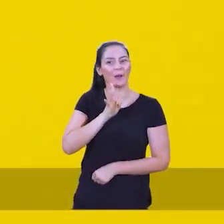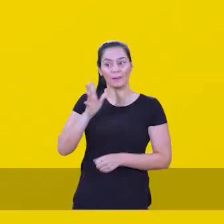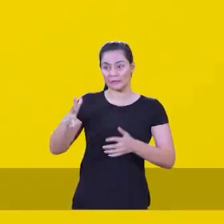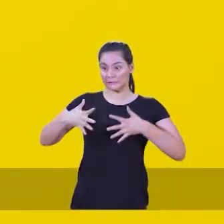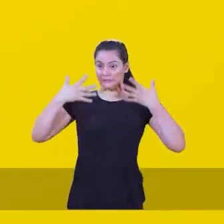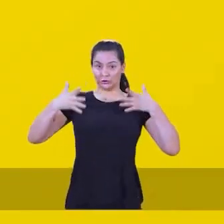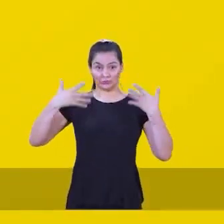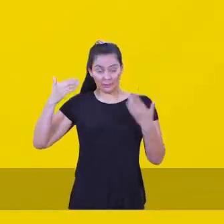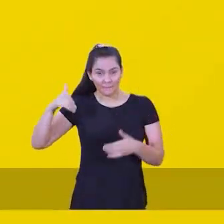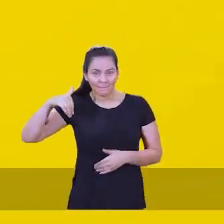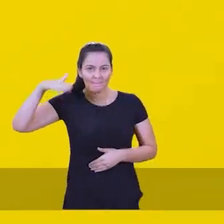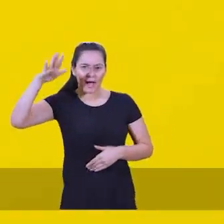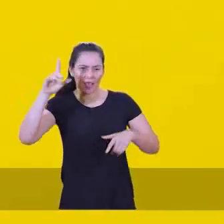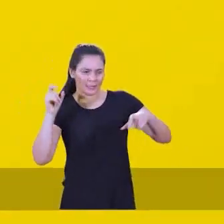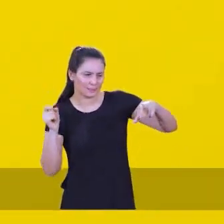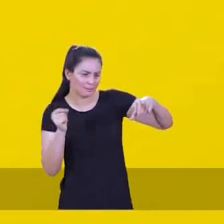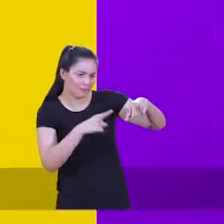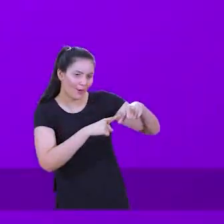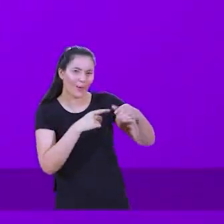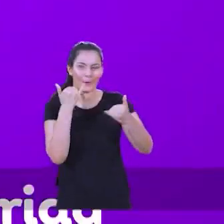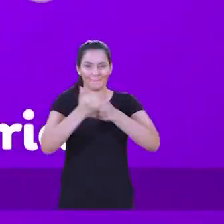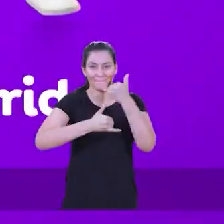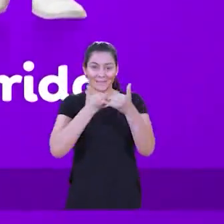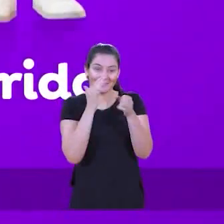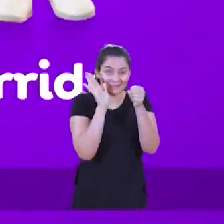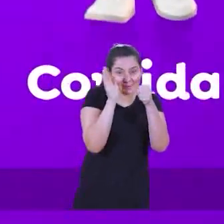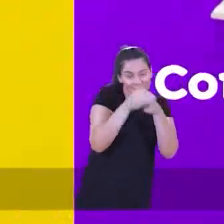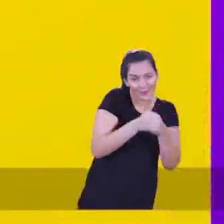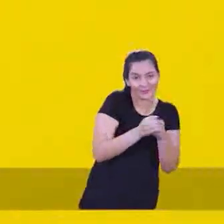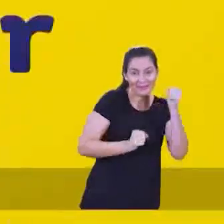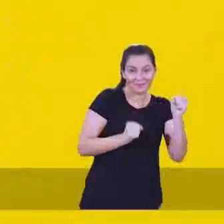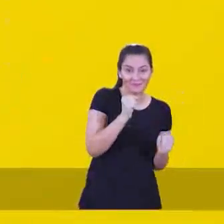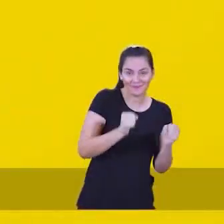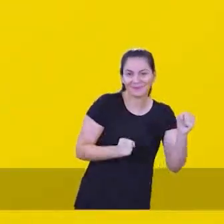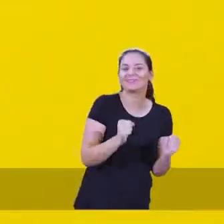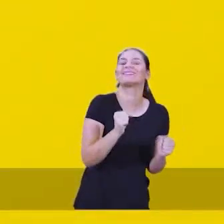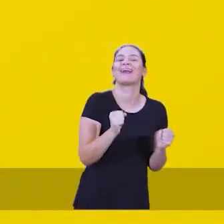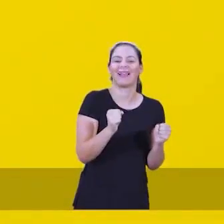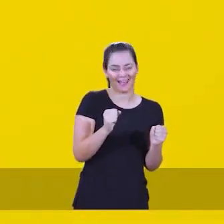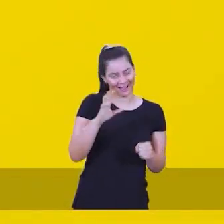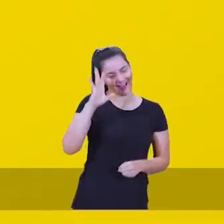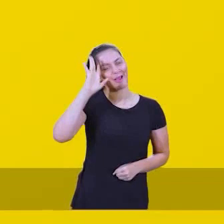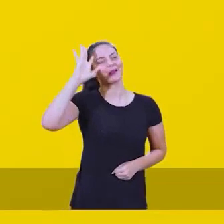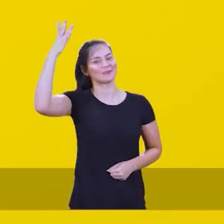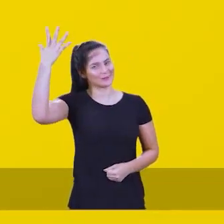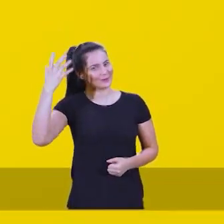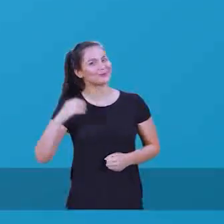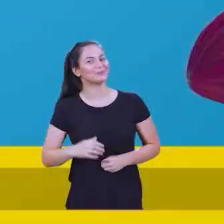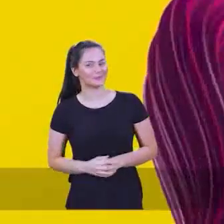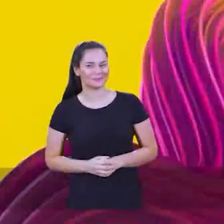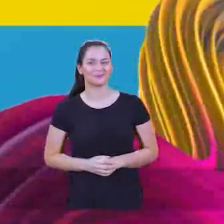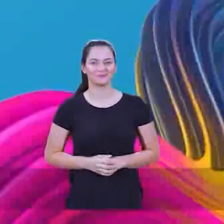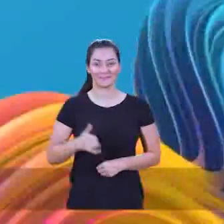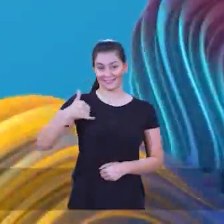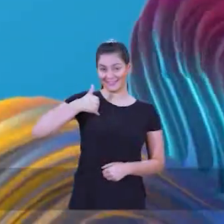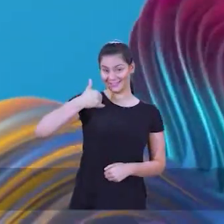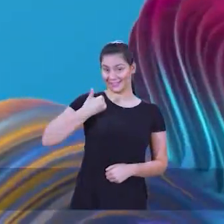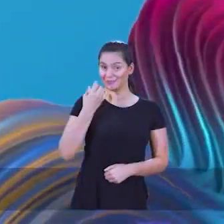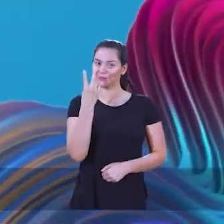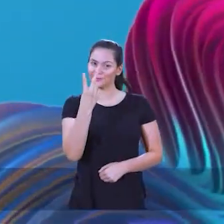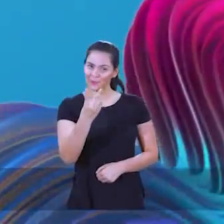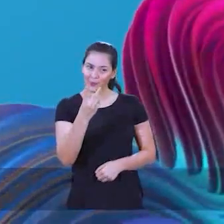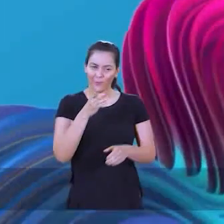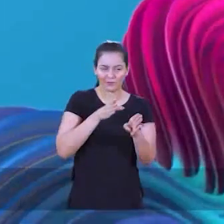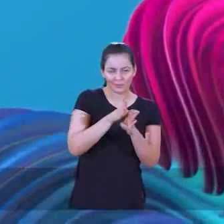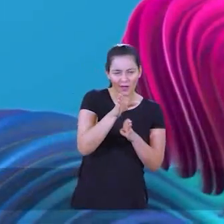muito agitados, jogar bola, brincar de pique-pega ou corrida pode ser a solução para extravasar. Já com 2 anos,